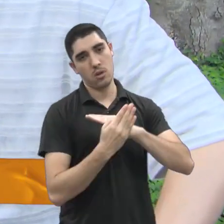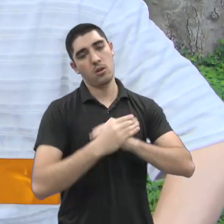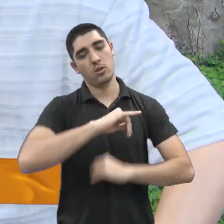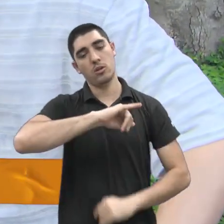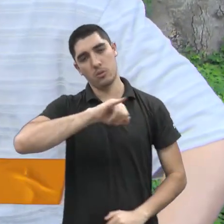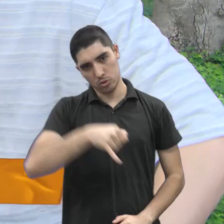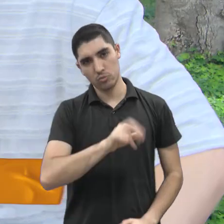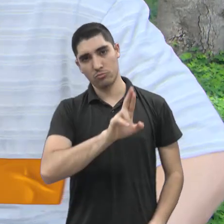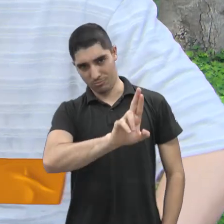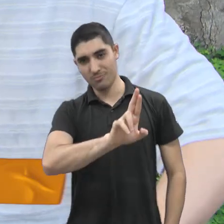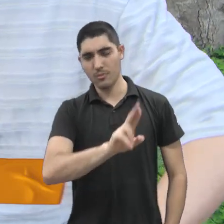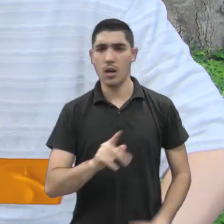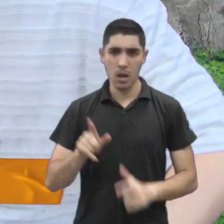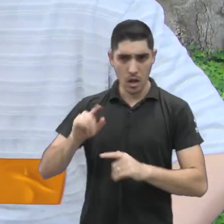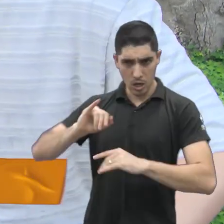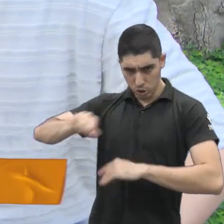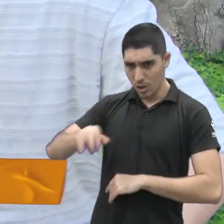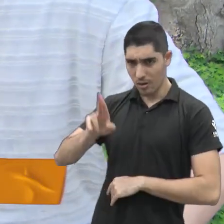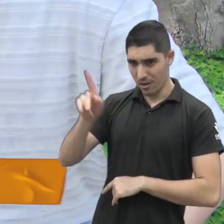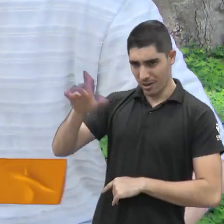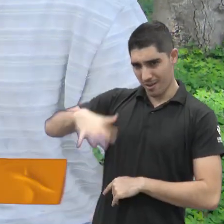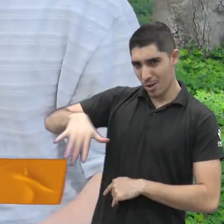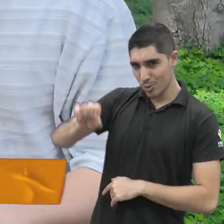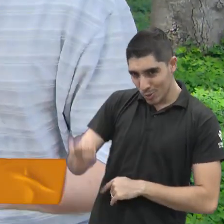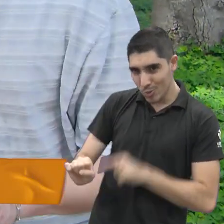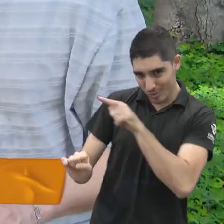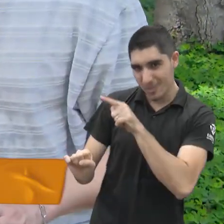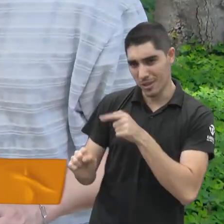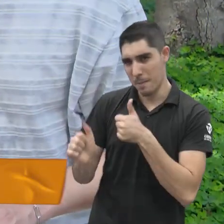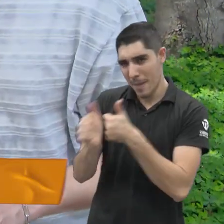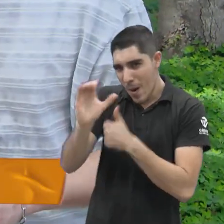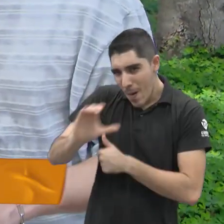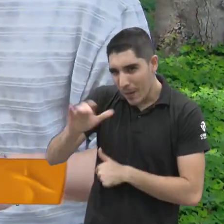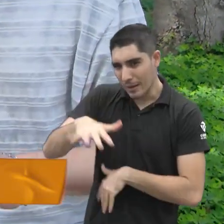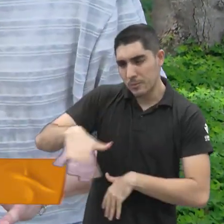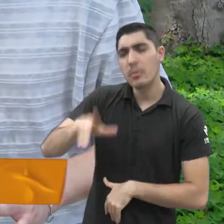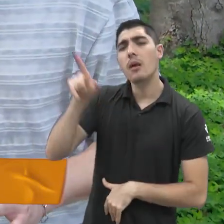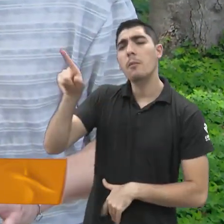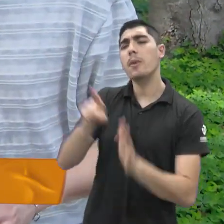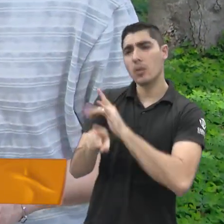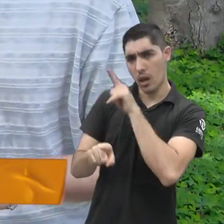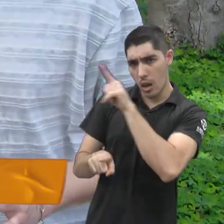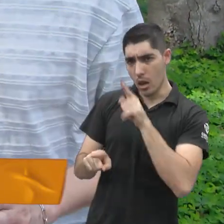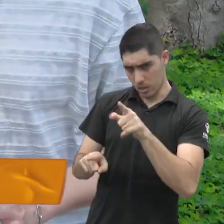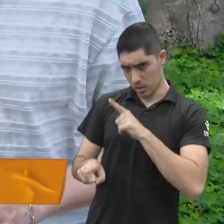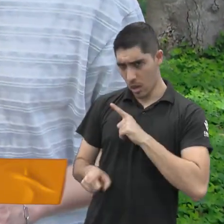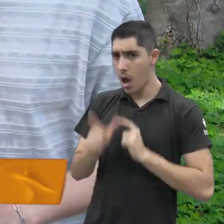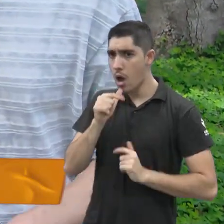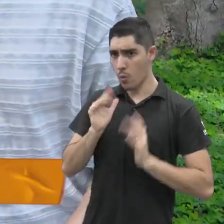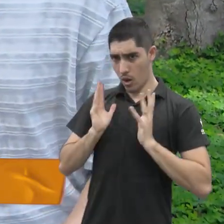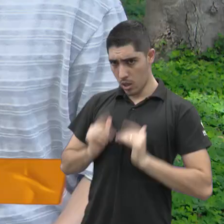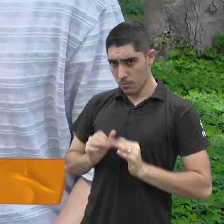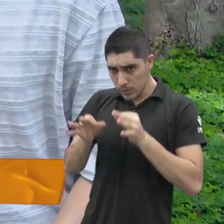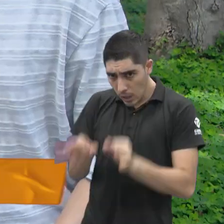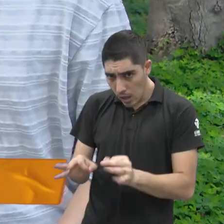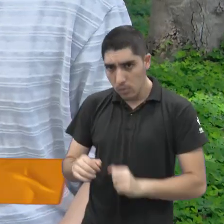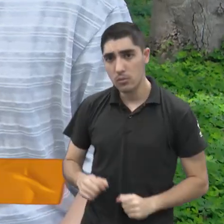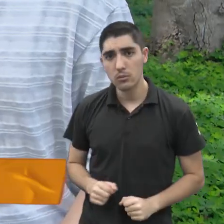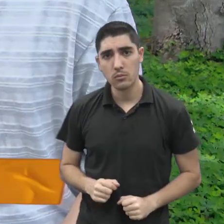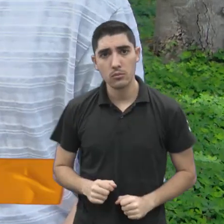República. Jardim República, lá Zona Sul. Me diz uma coisa, lá no Jardim República tá tendo acesso à água potável de maneira